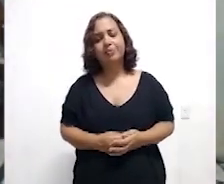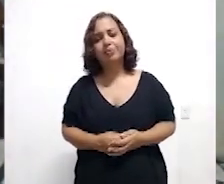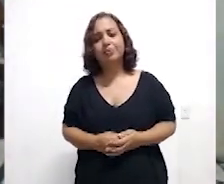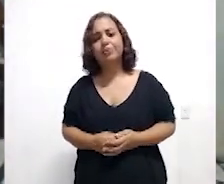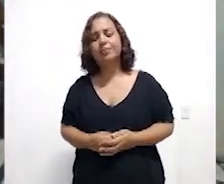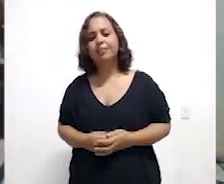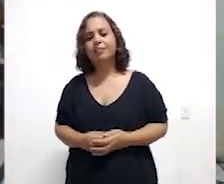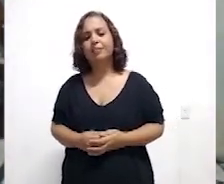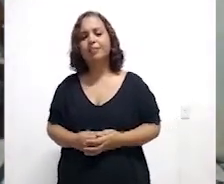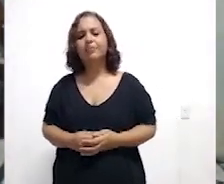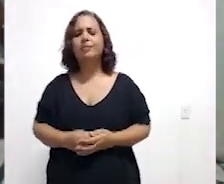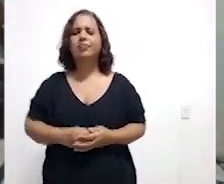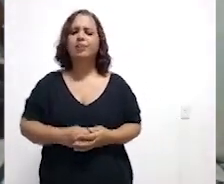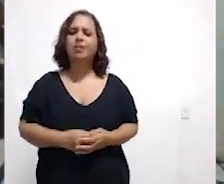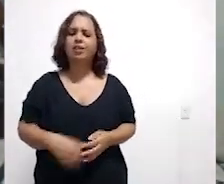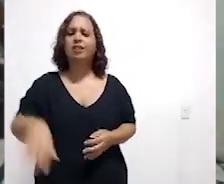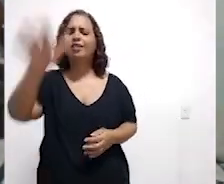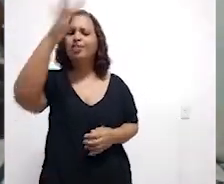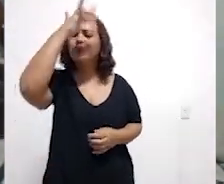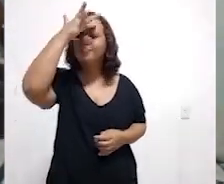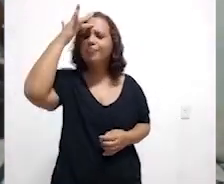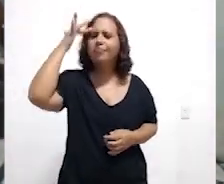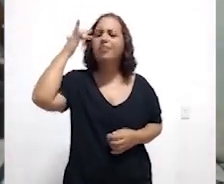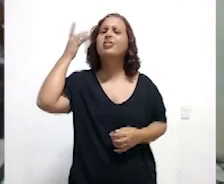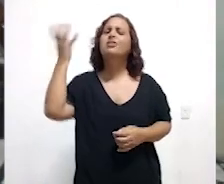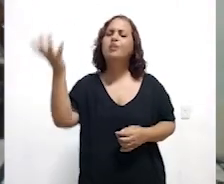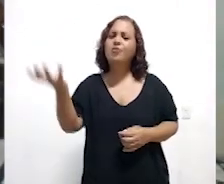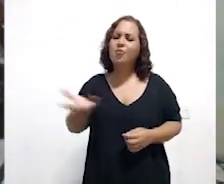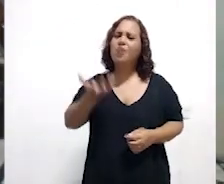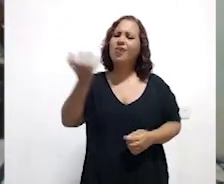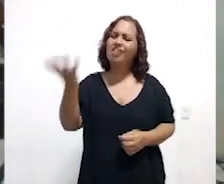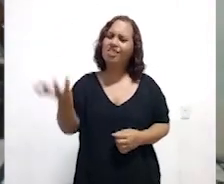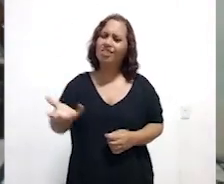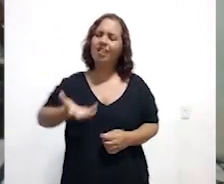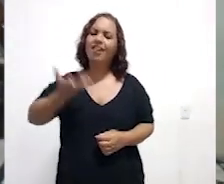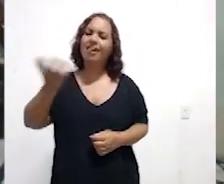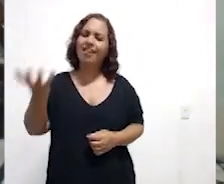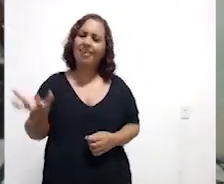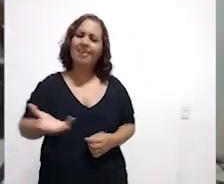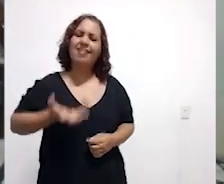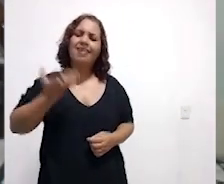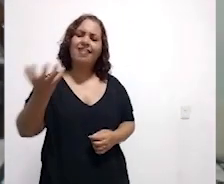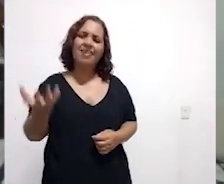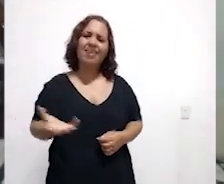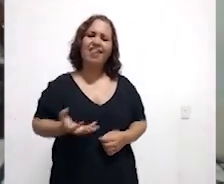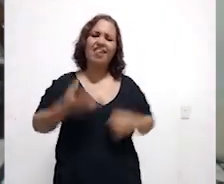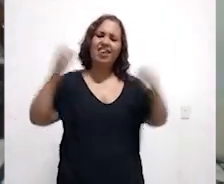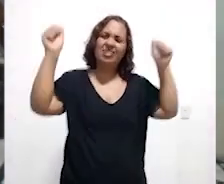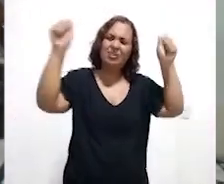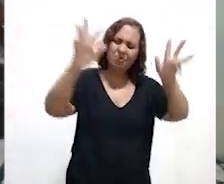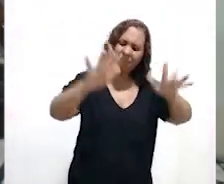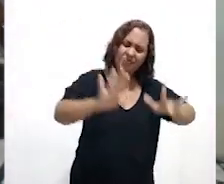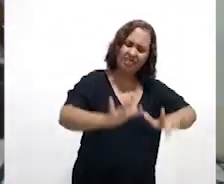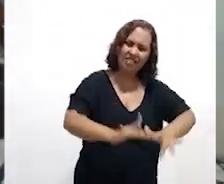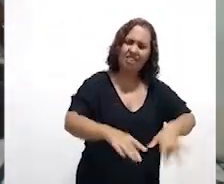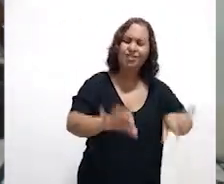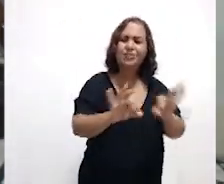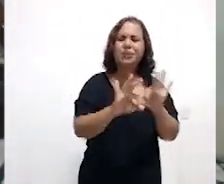estão tentando destruir as bases da família.